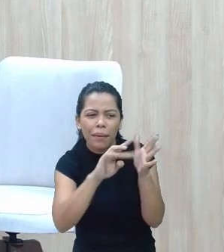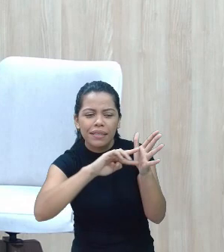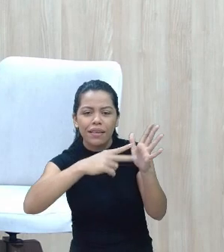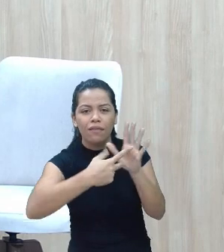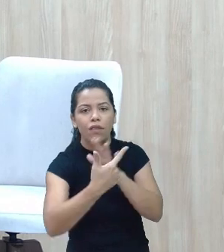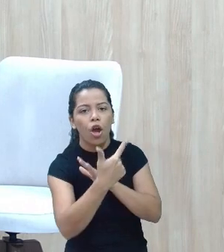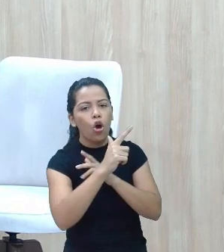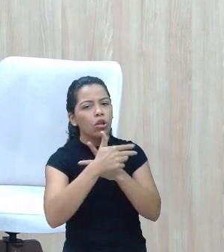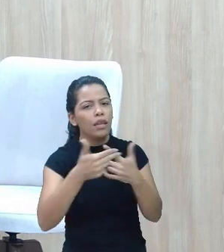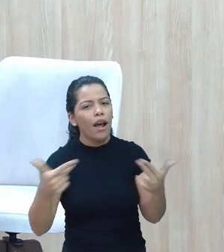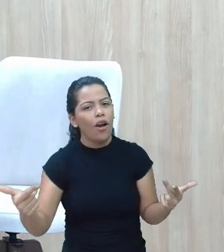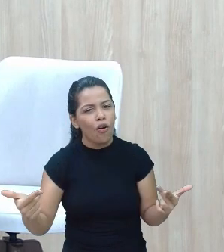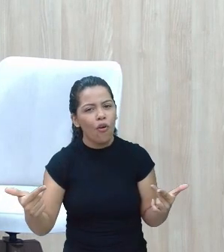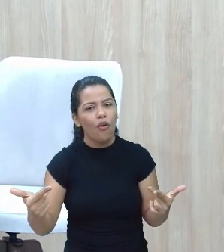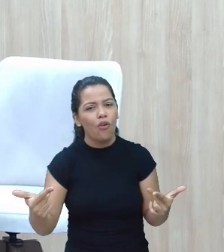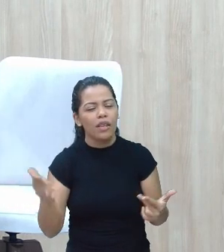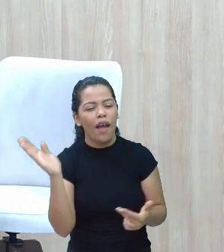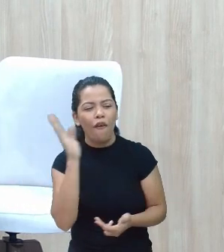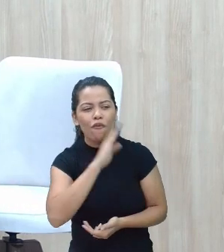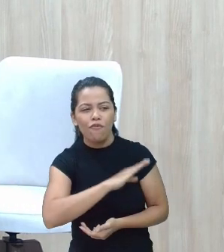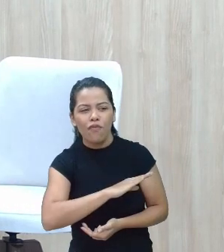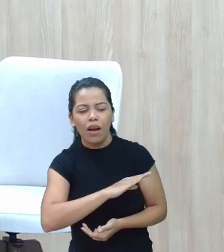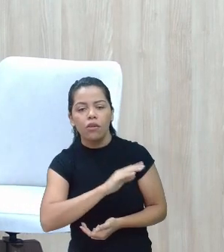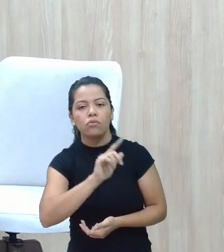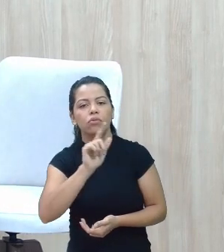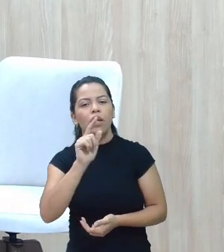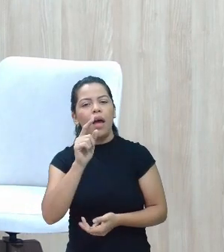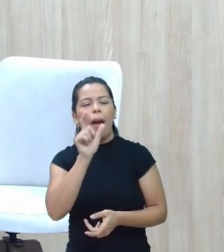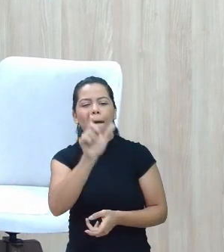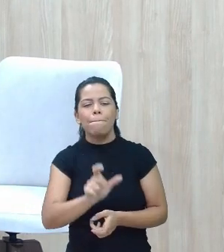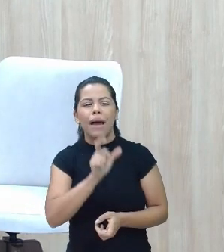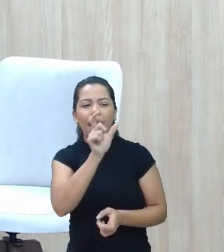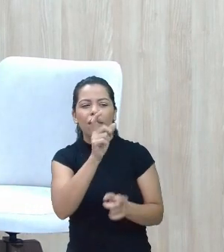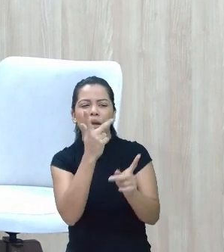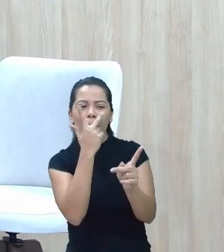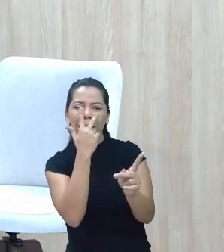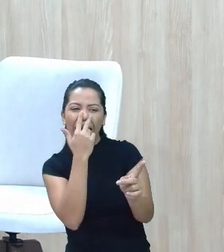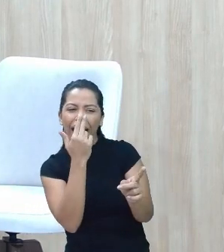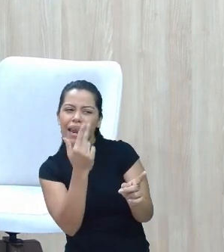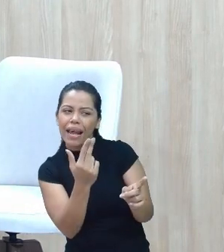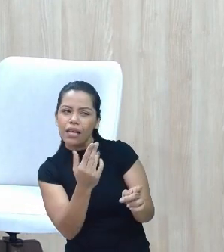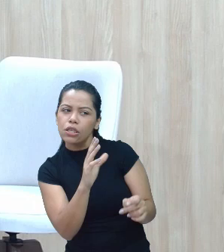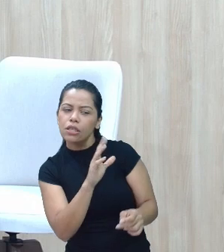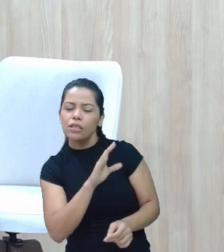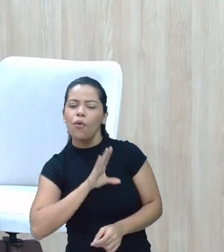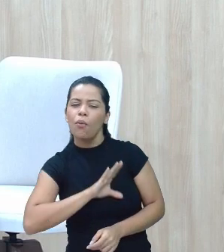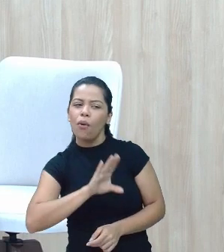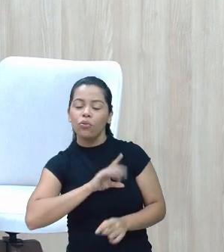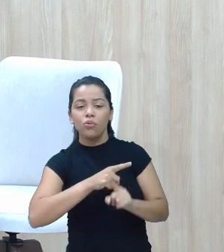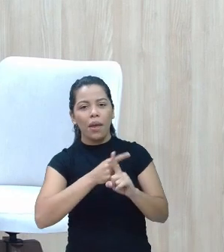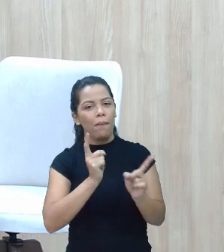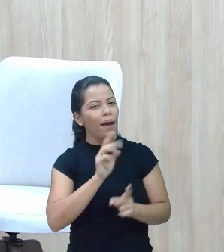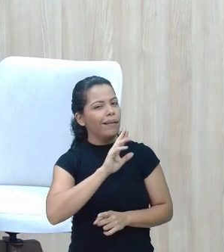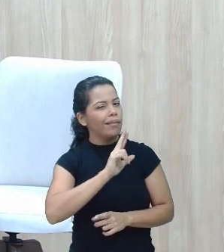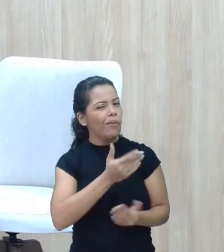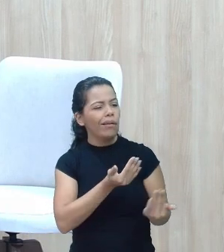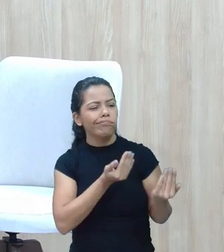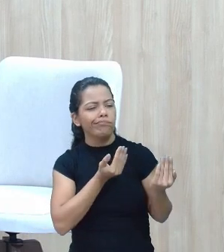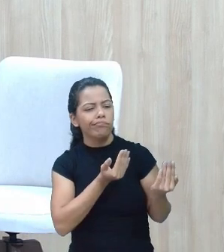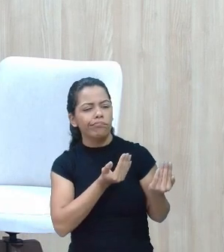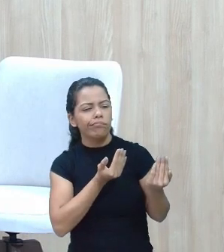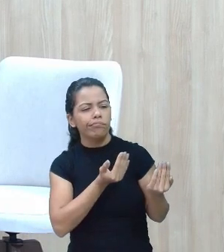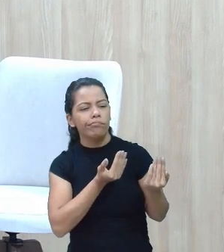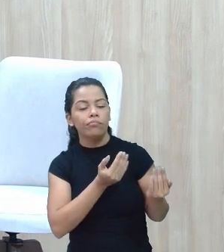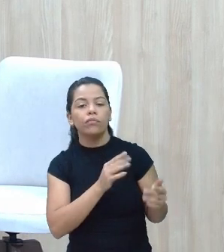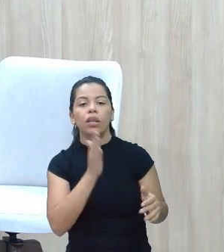de falso amigo, falso cognato, uma palavra que tem uma origem semelhante com a nossa, né, origem latina, porém